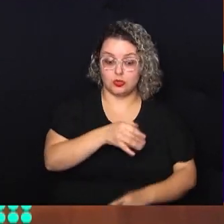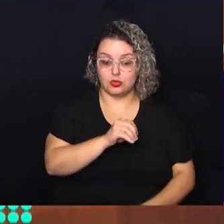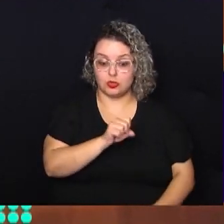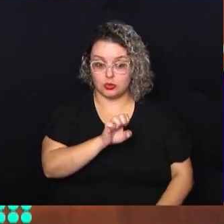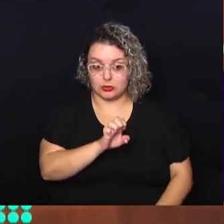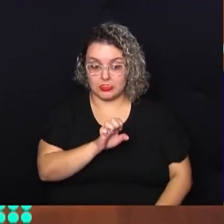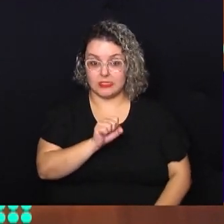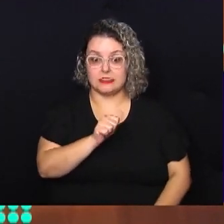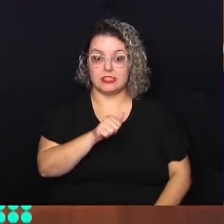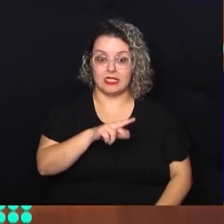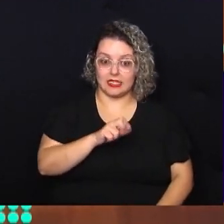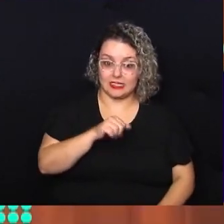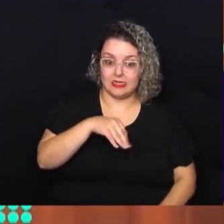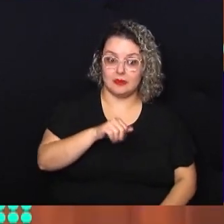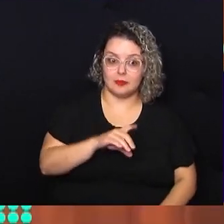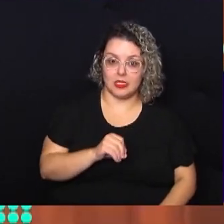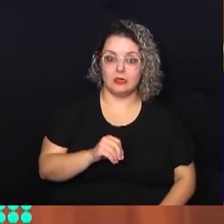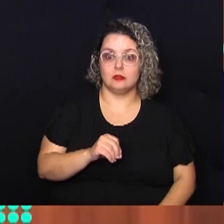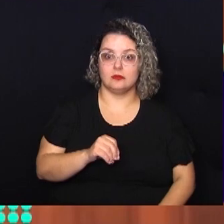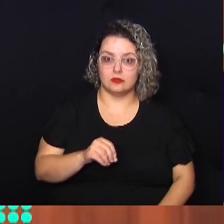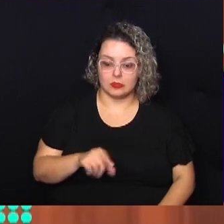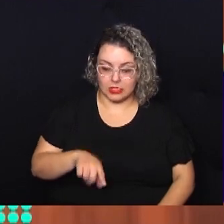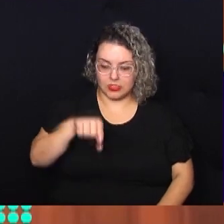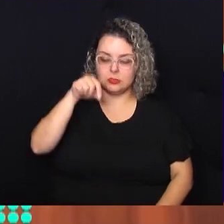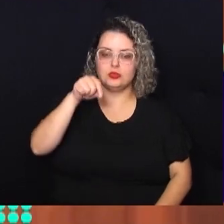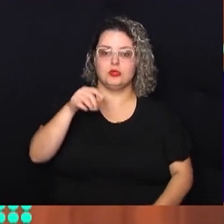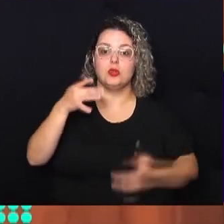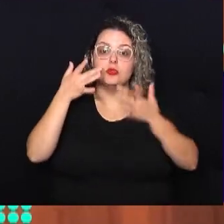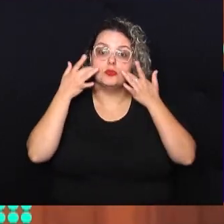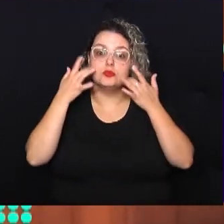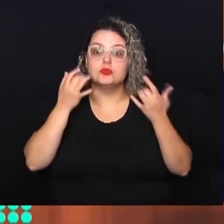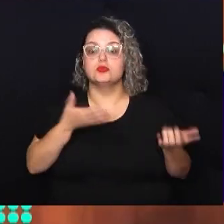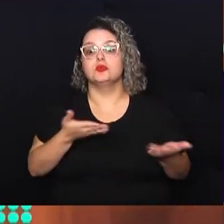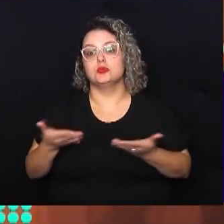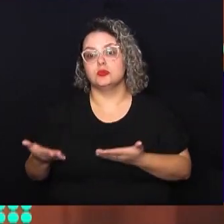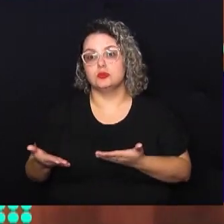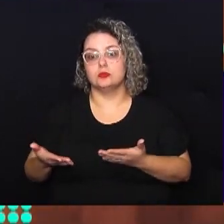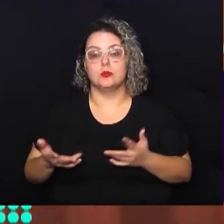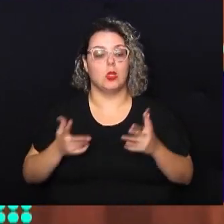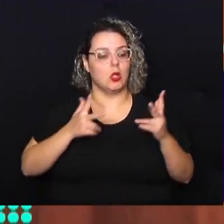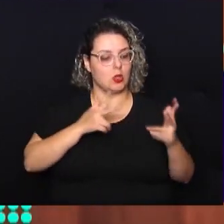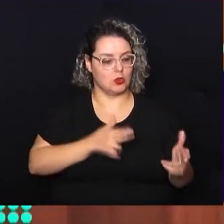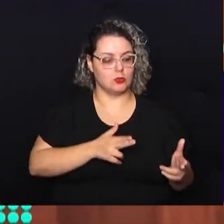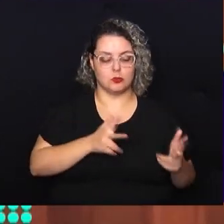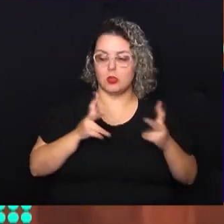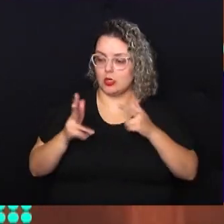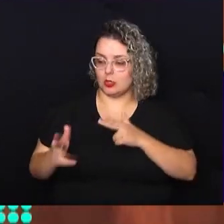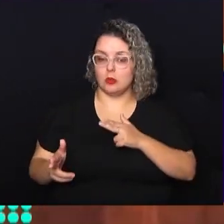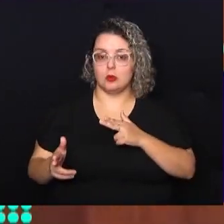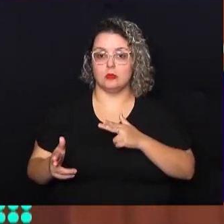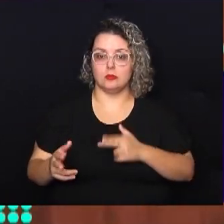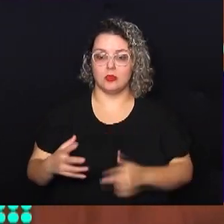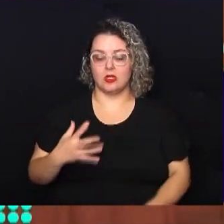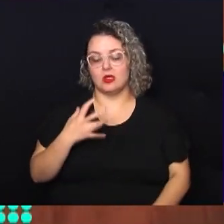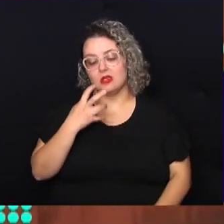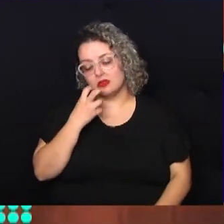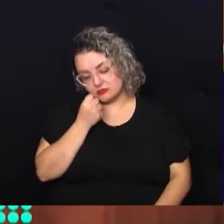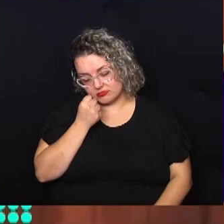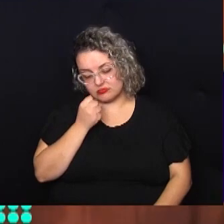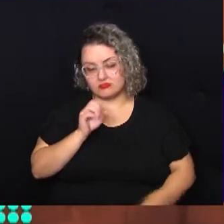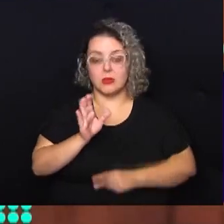Saramago, resolve montar um espetáculo de teatro no qual, ao mesmo tempo que revela sua decepção com o